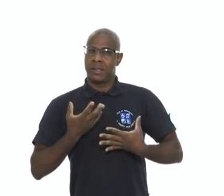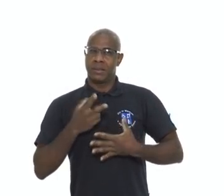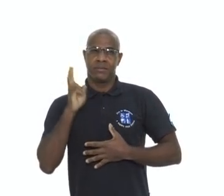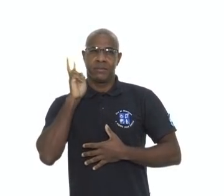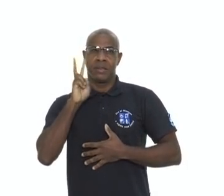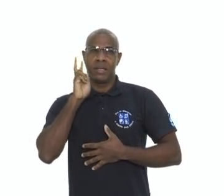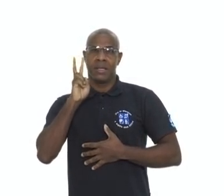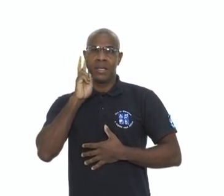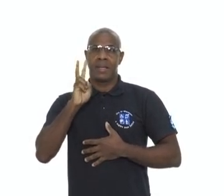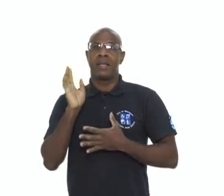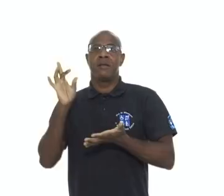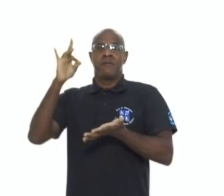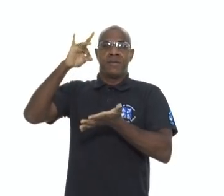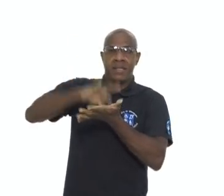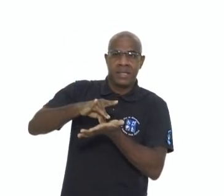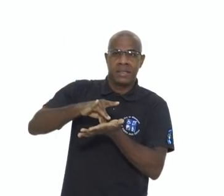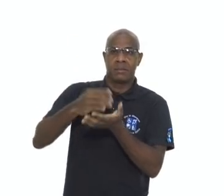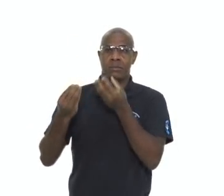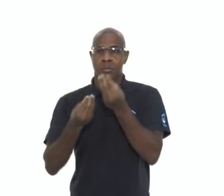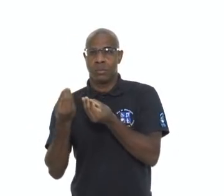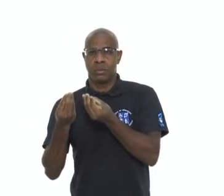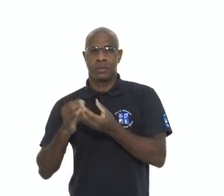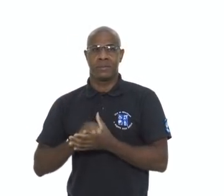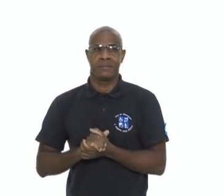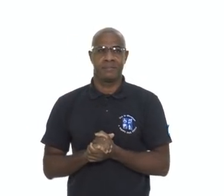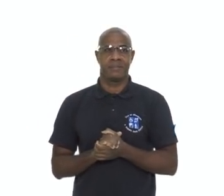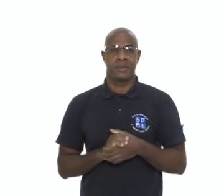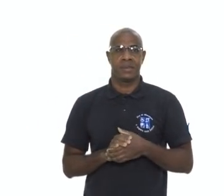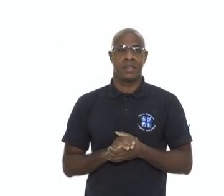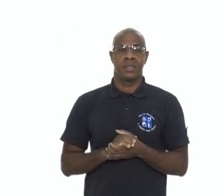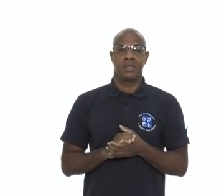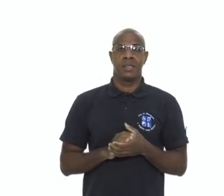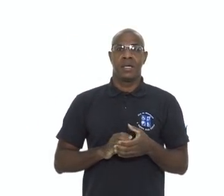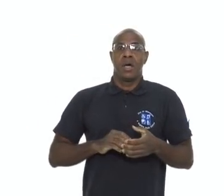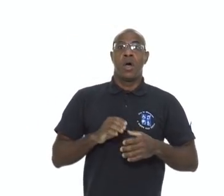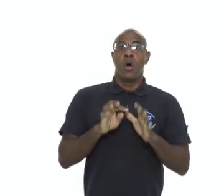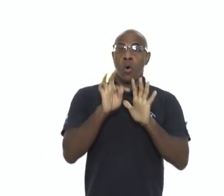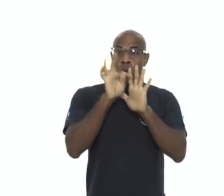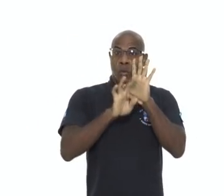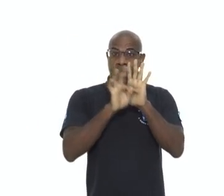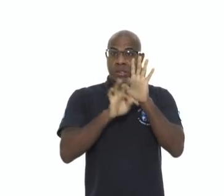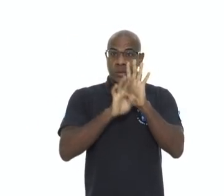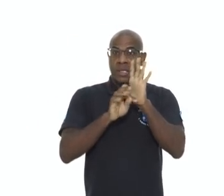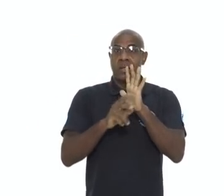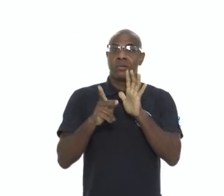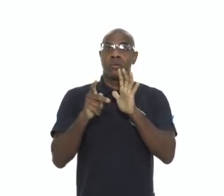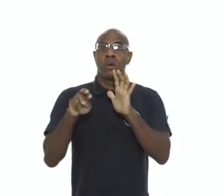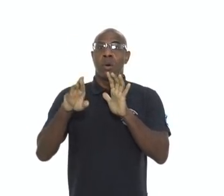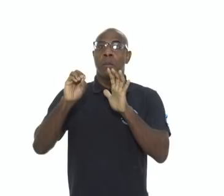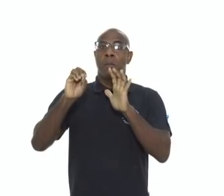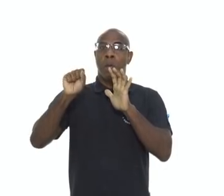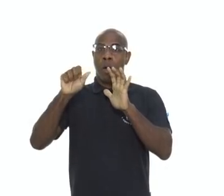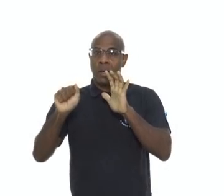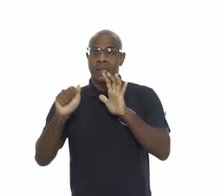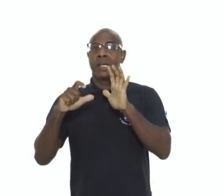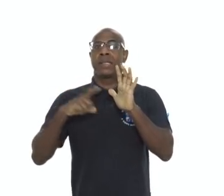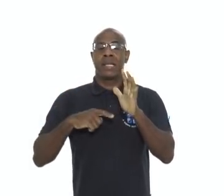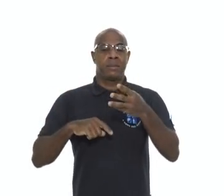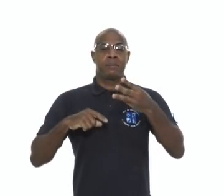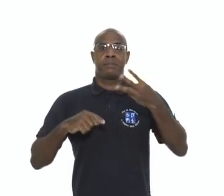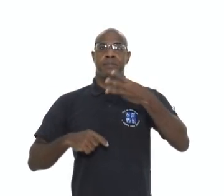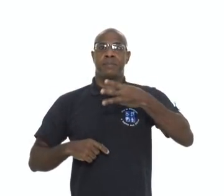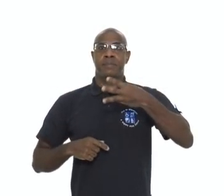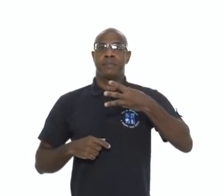história verdadeira. O texto em prosa tem eu lírico na terceira pessoa e o poema